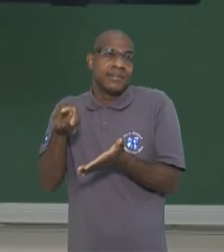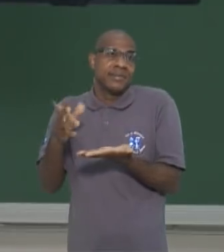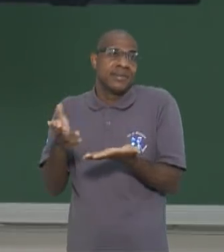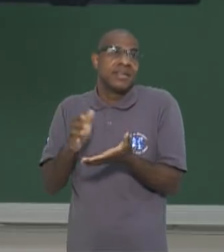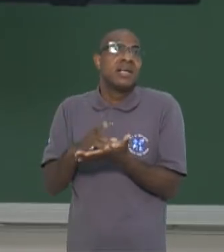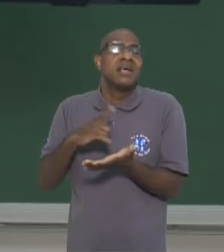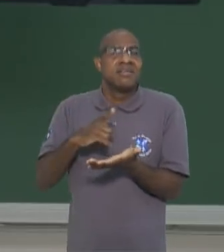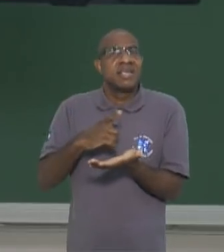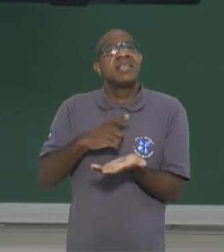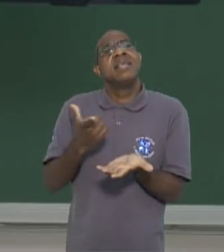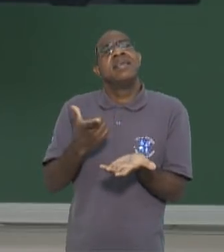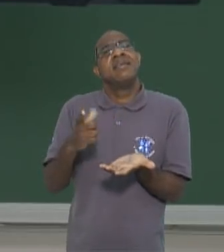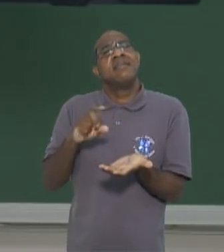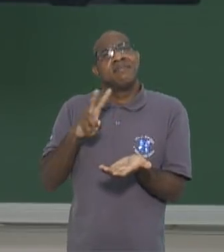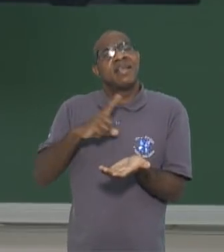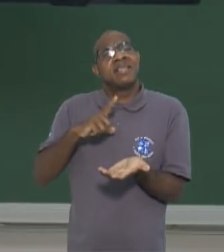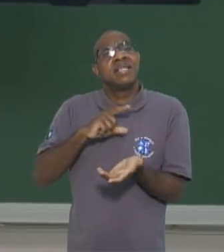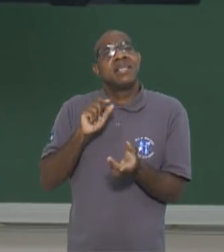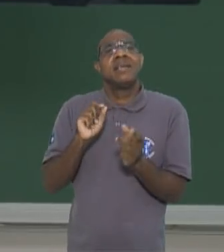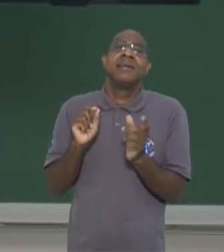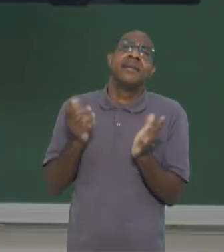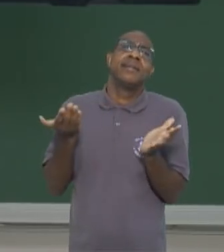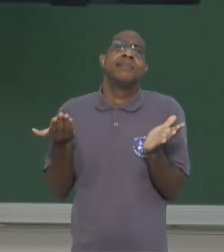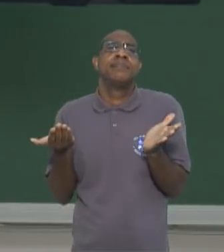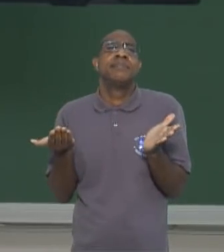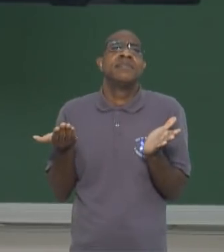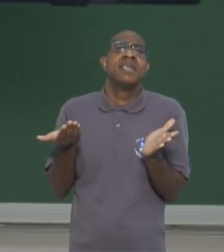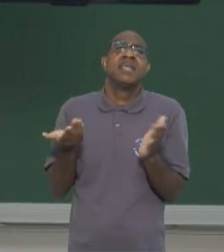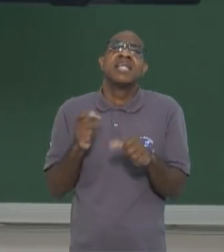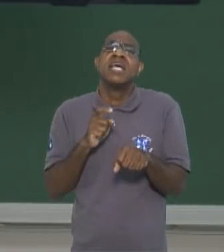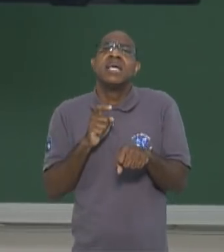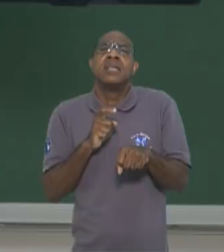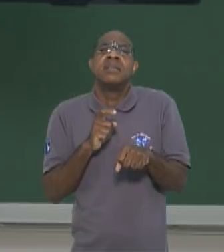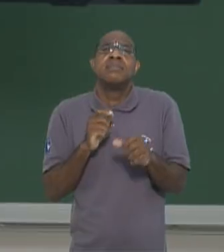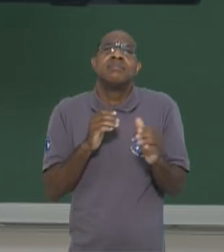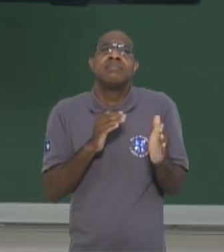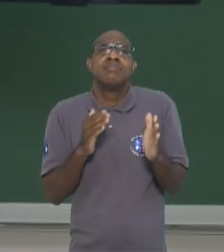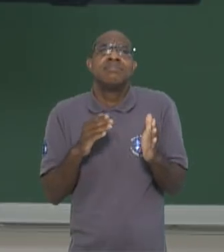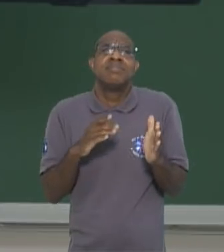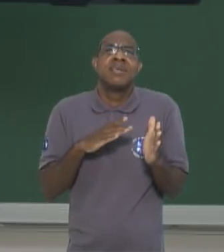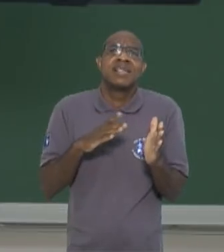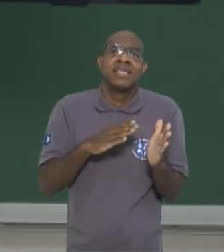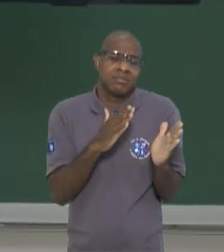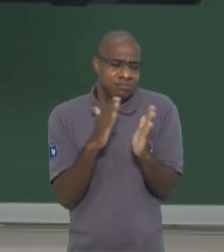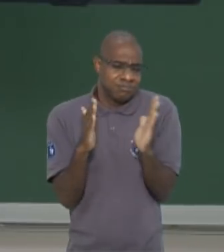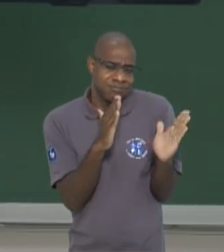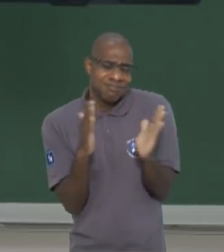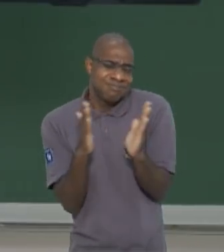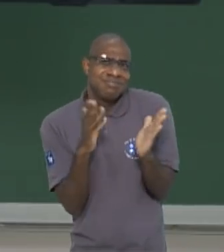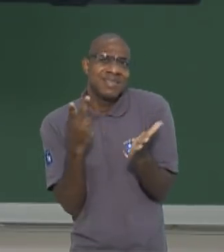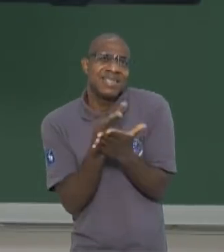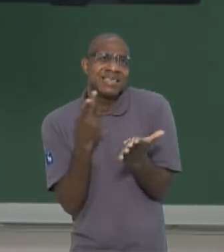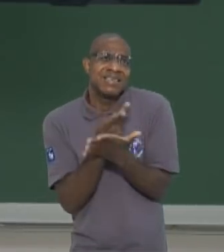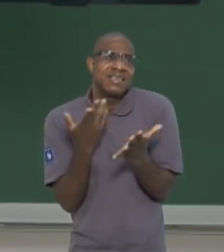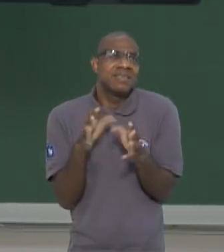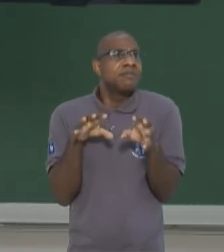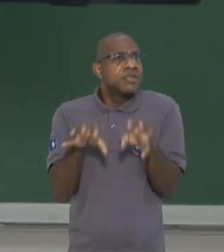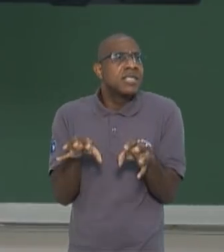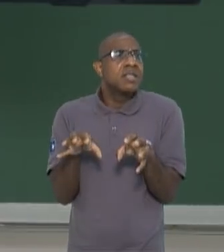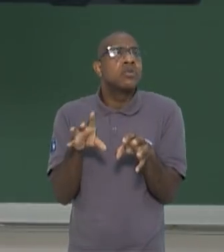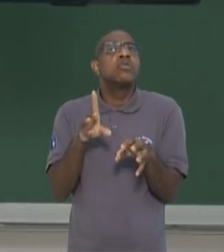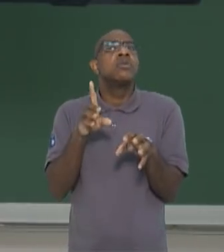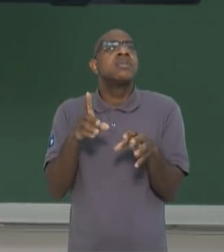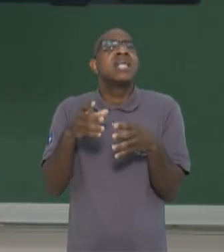vai ter um tempo aí de erro ou de não, né, fixação da data